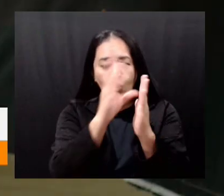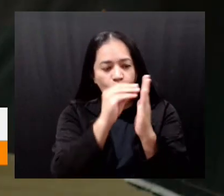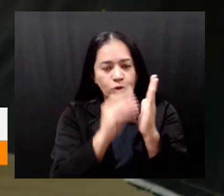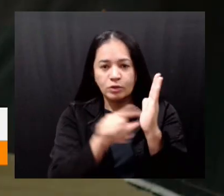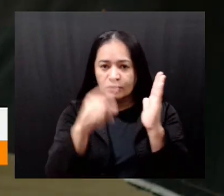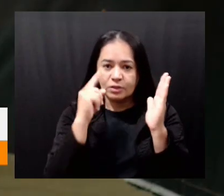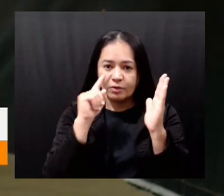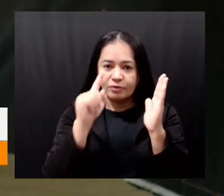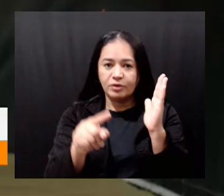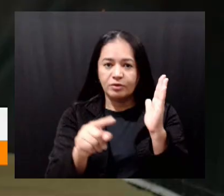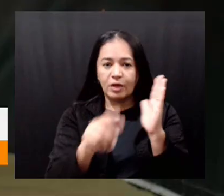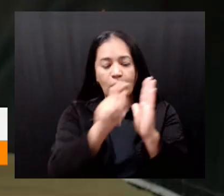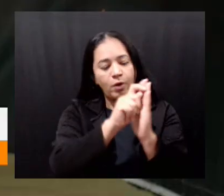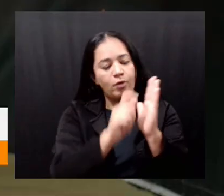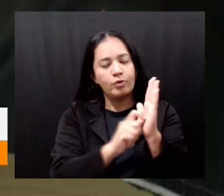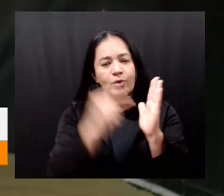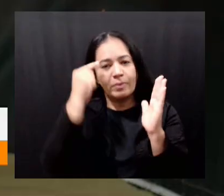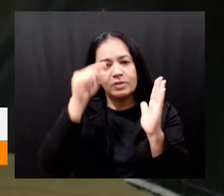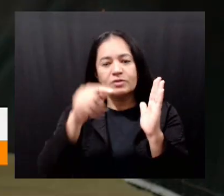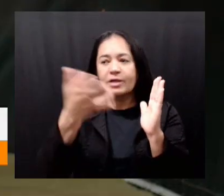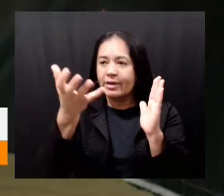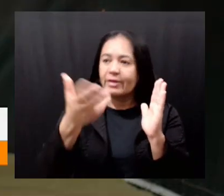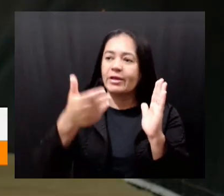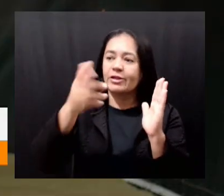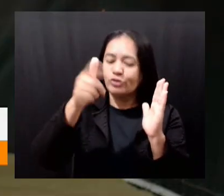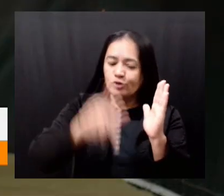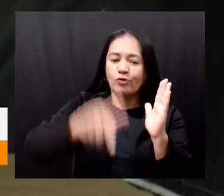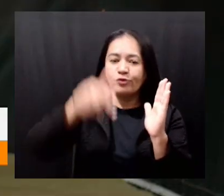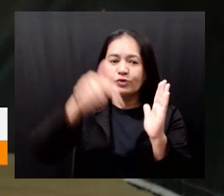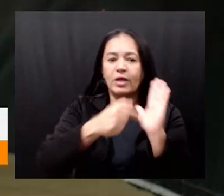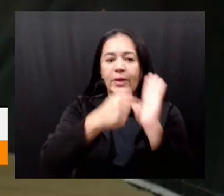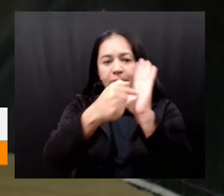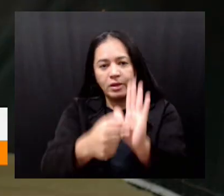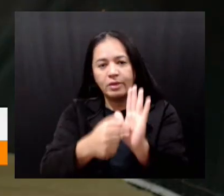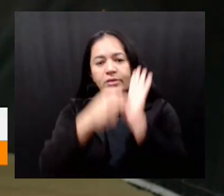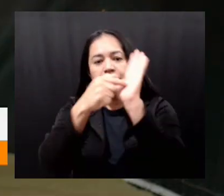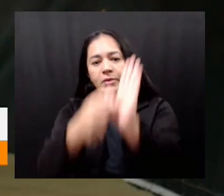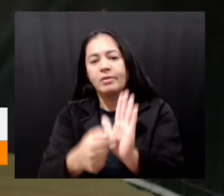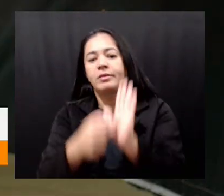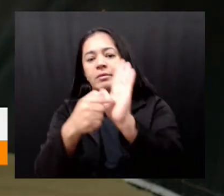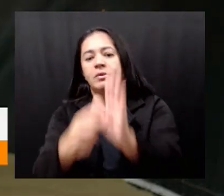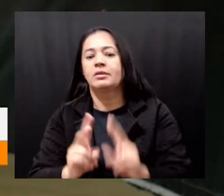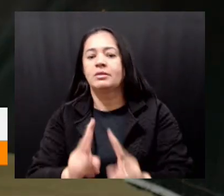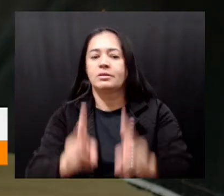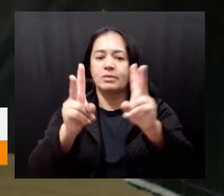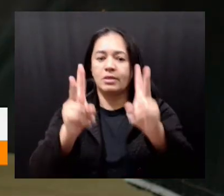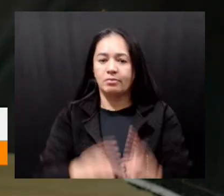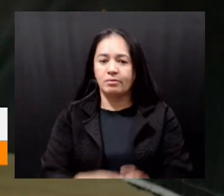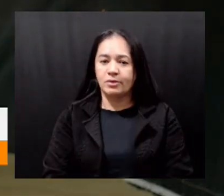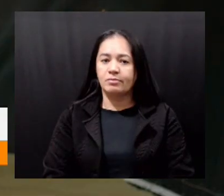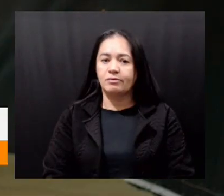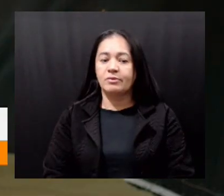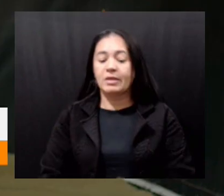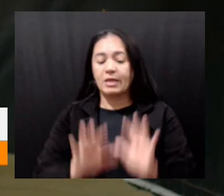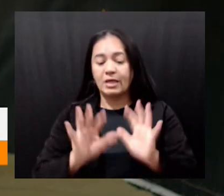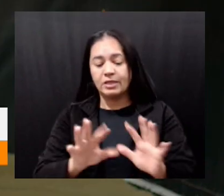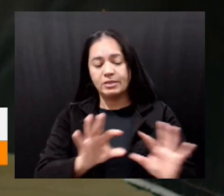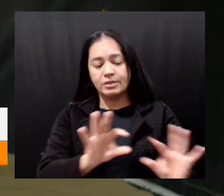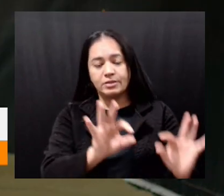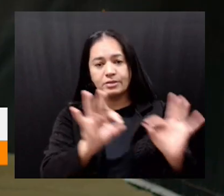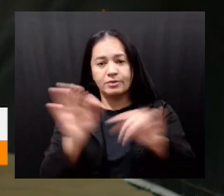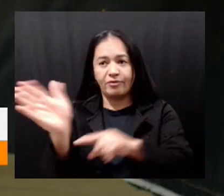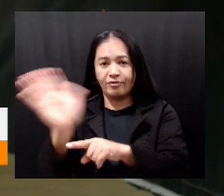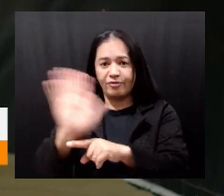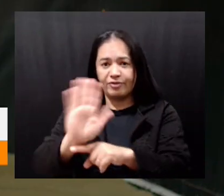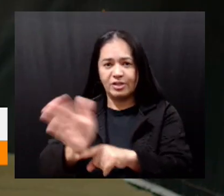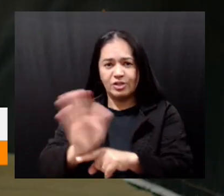quer assistir aquele tipo de conteúdo e vai te mandar. E essas questões, assim, esses vídeos de coisas que estão